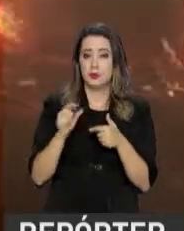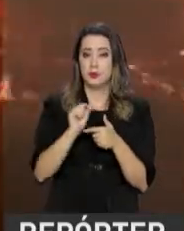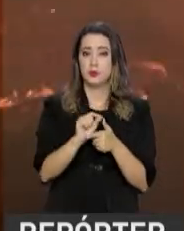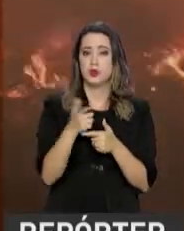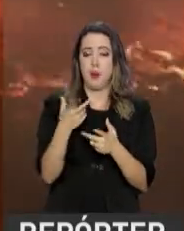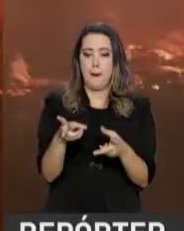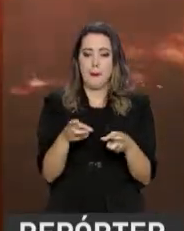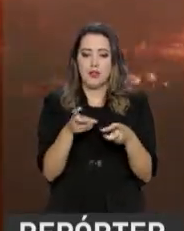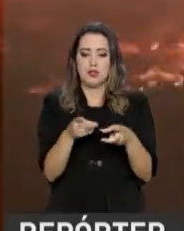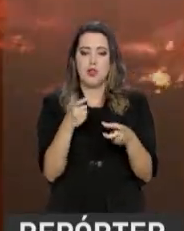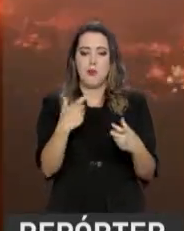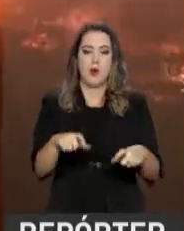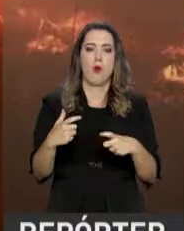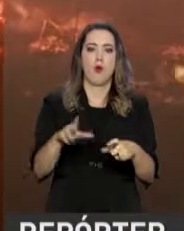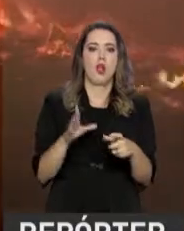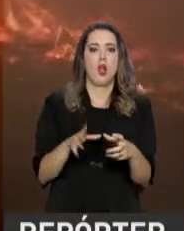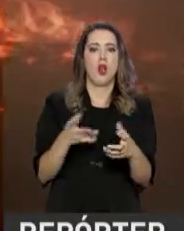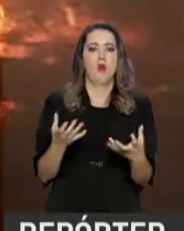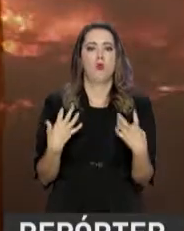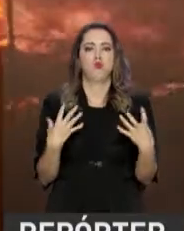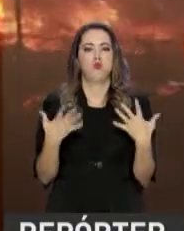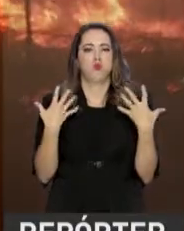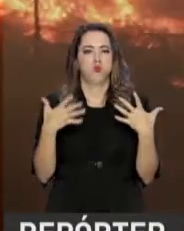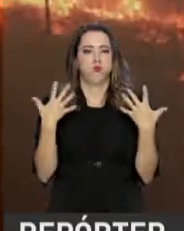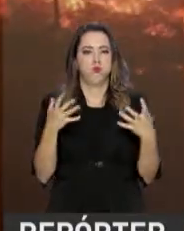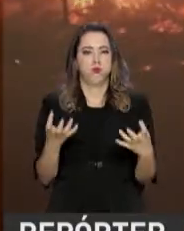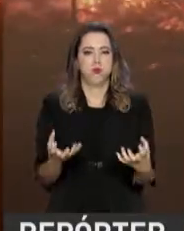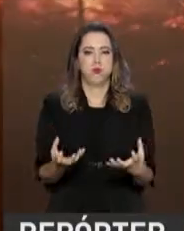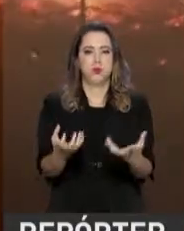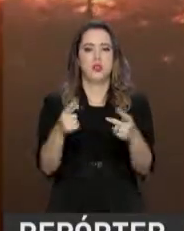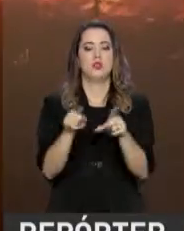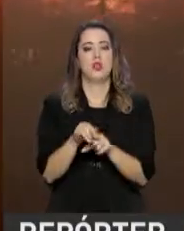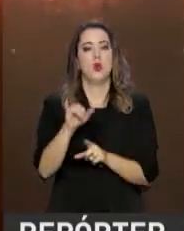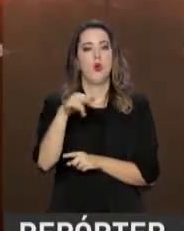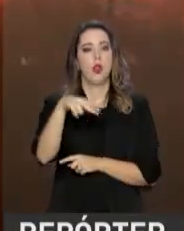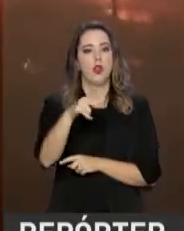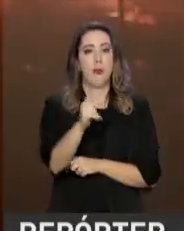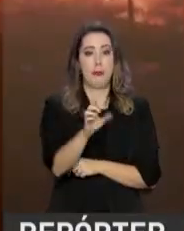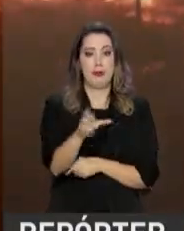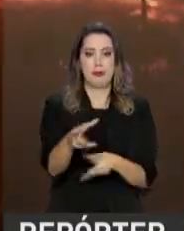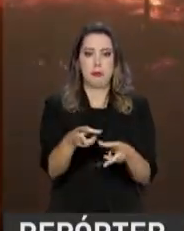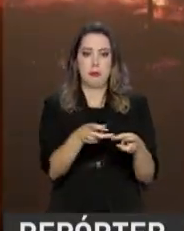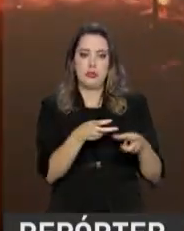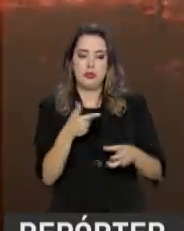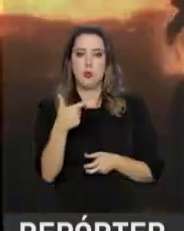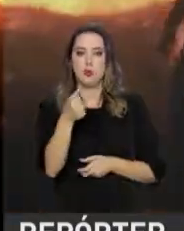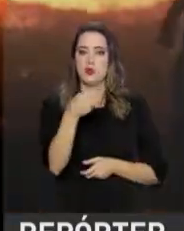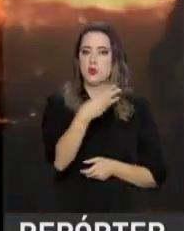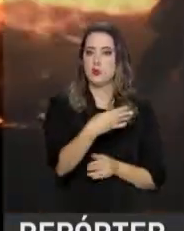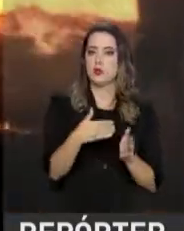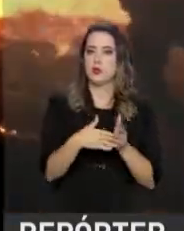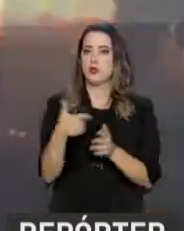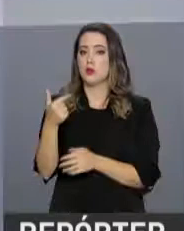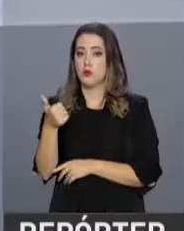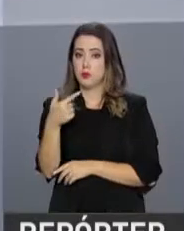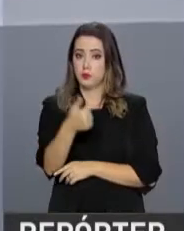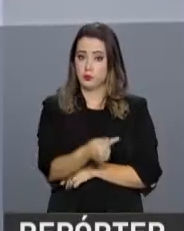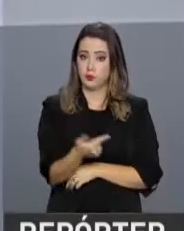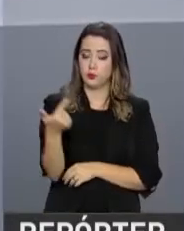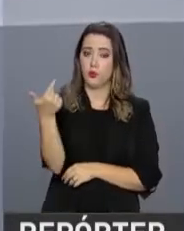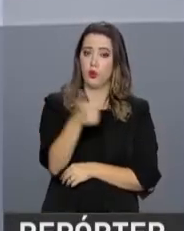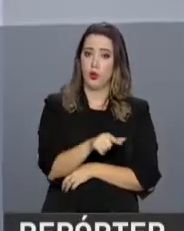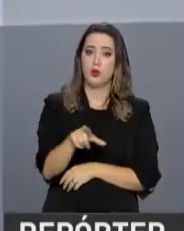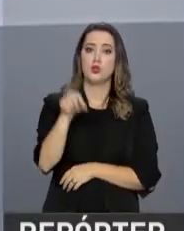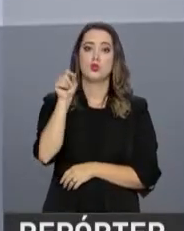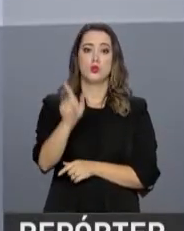as detecções de focos de calor registrados pelo inpe no período de 2013 a 2017 outro